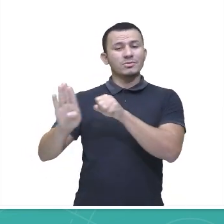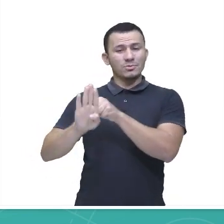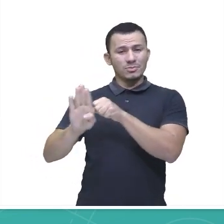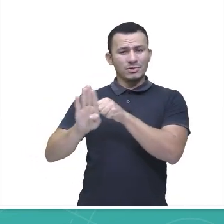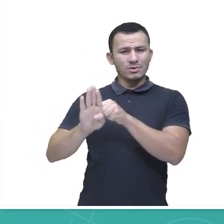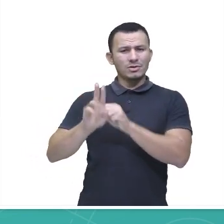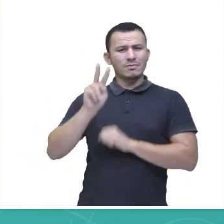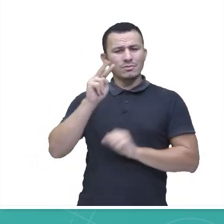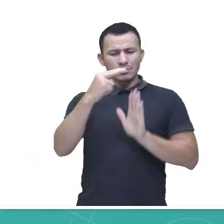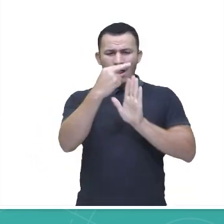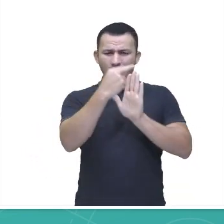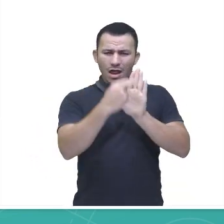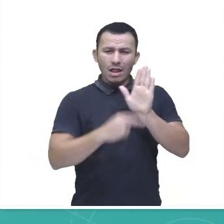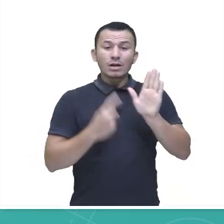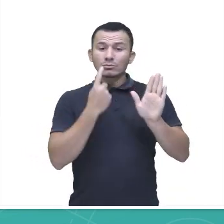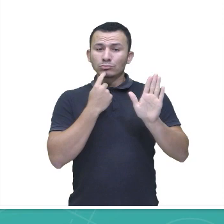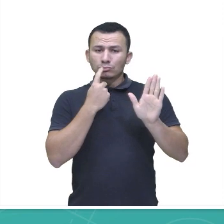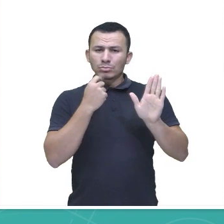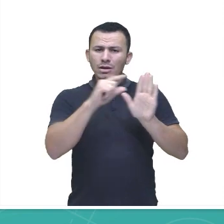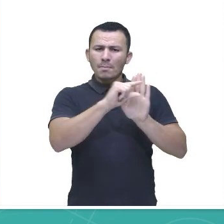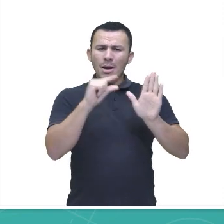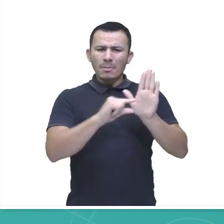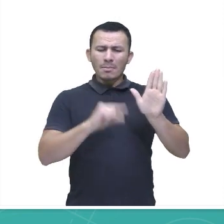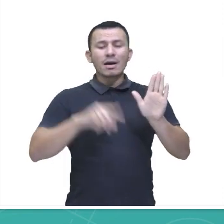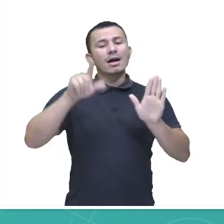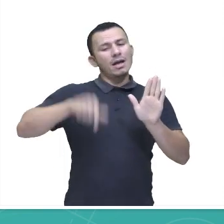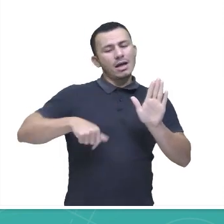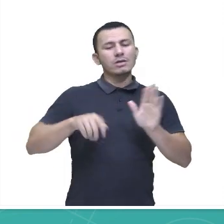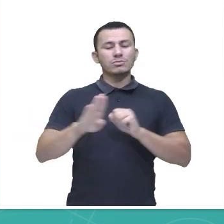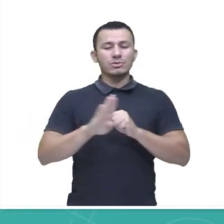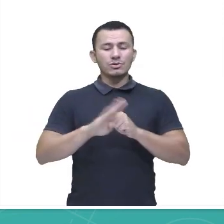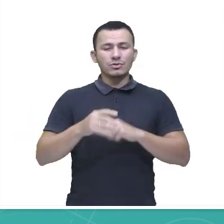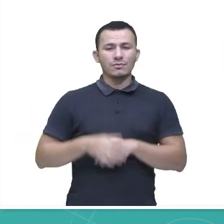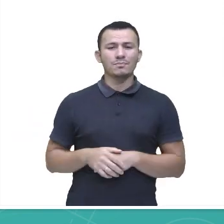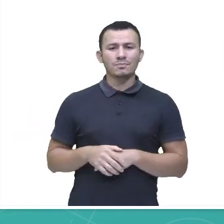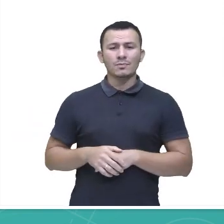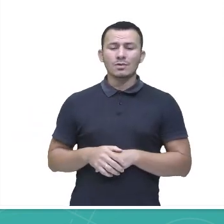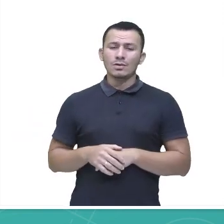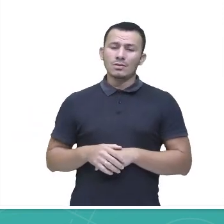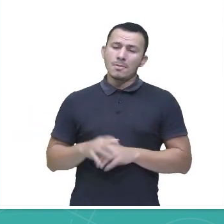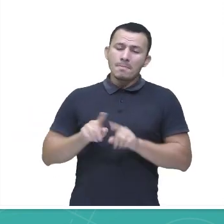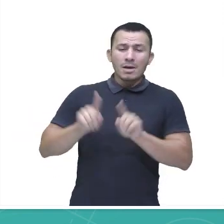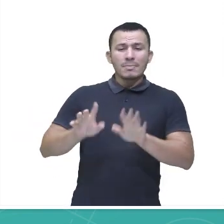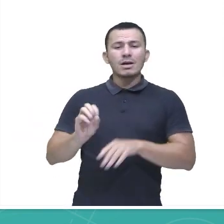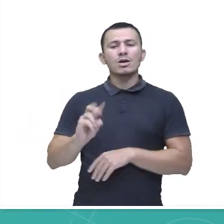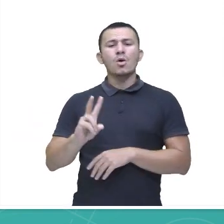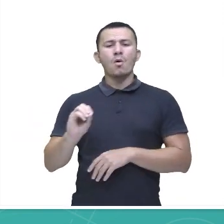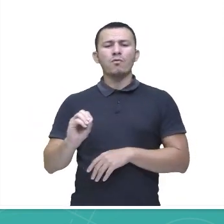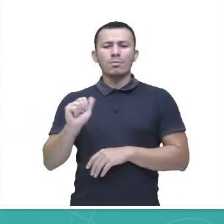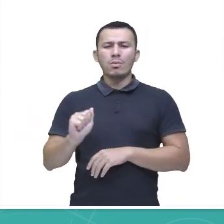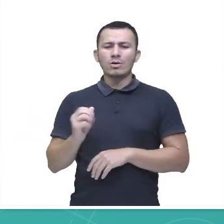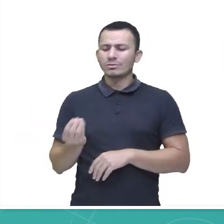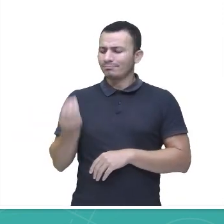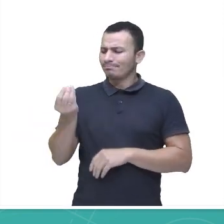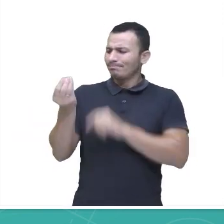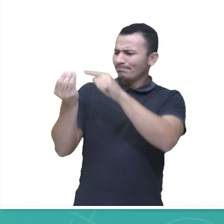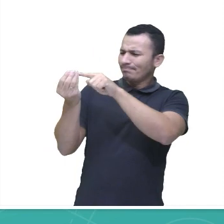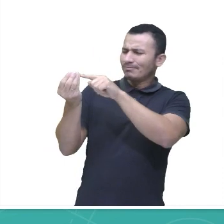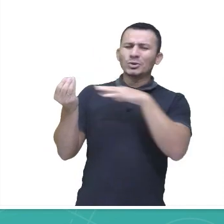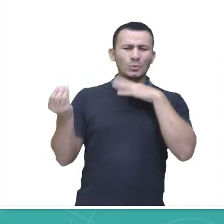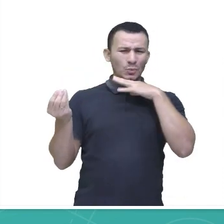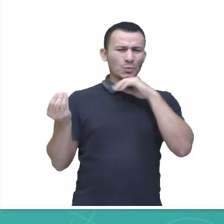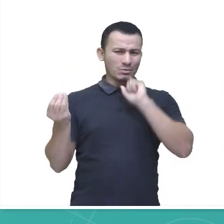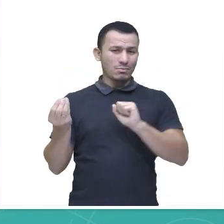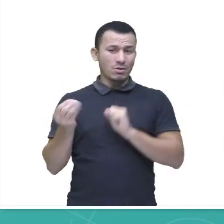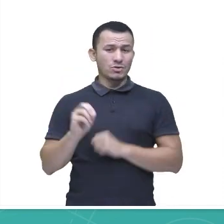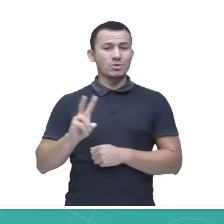é substantivo. Um ovo nem sempre. O ovo pode estar choco, é inquietante. Depois nós vamos ver outras palavras